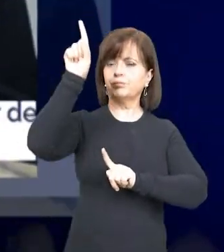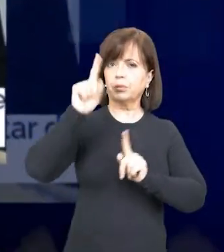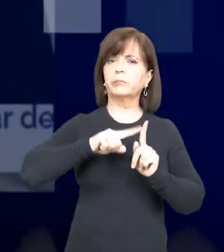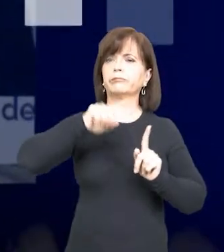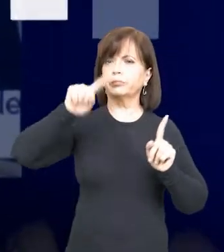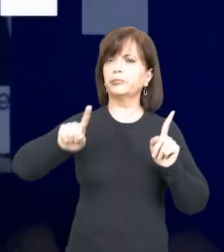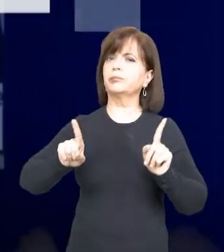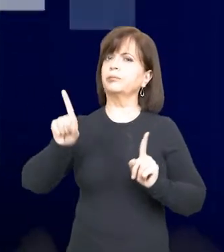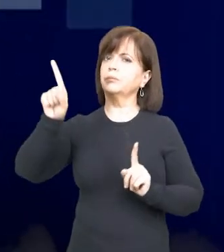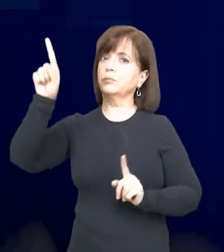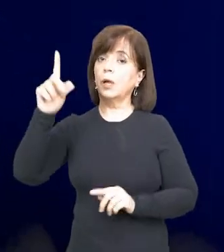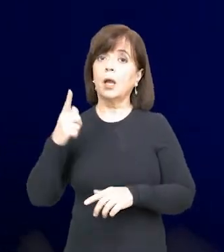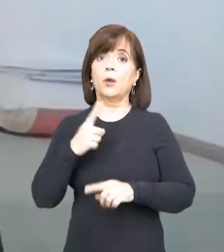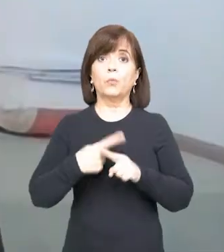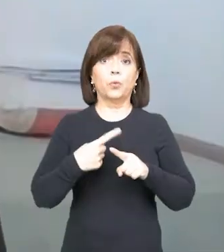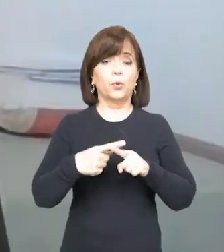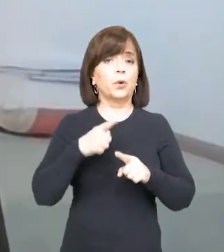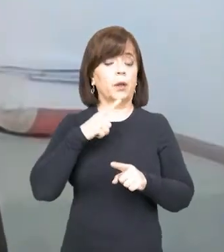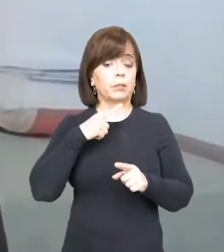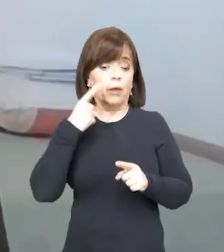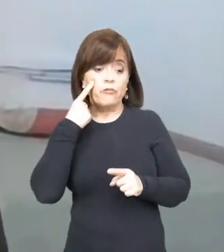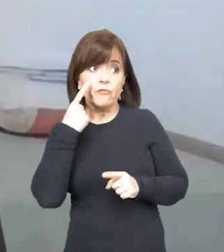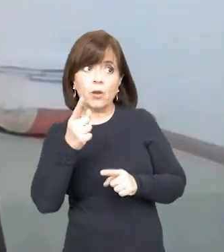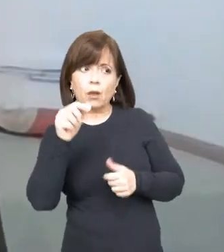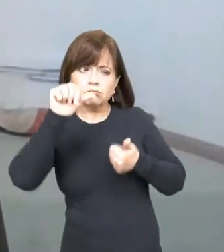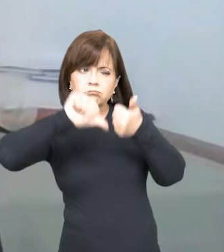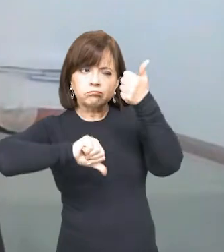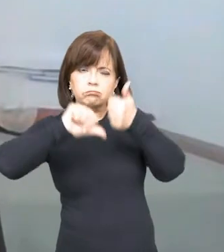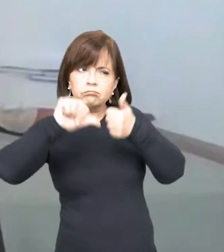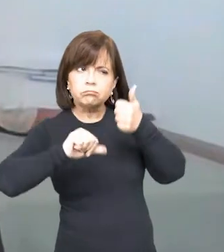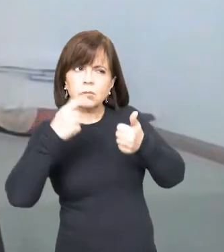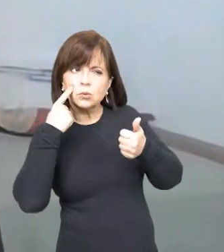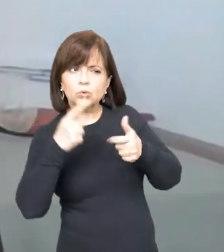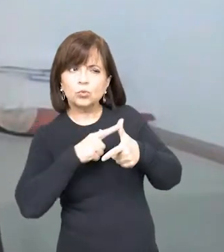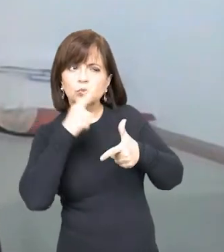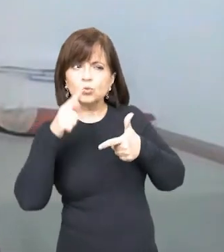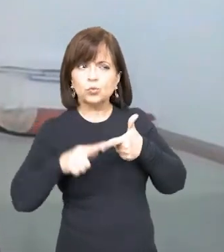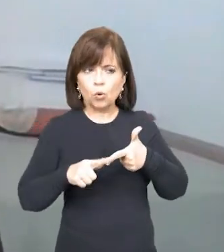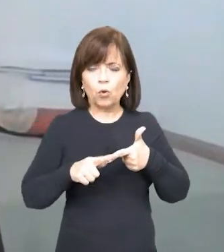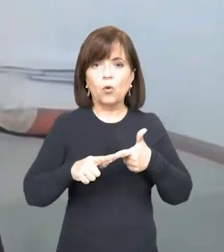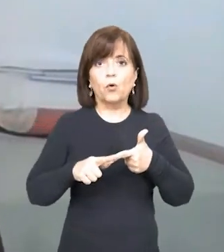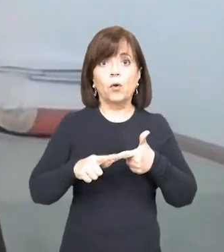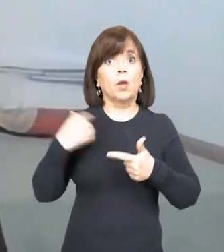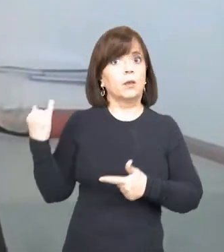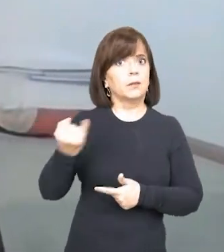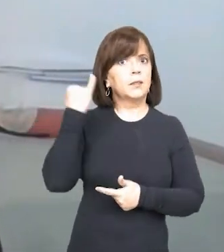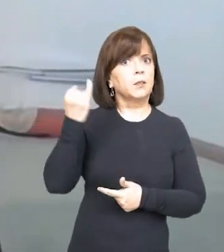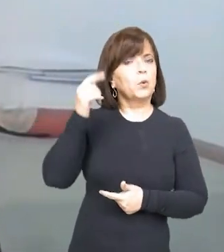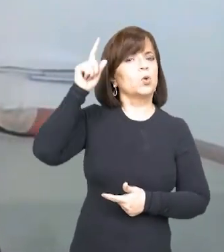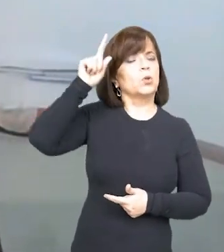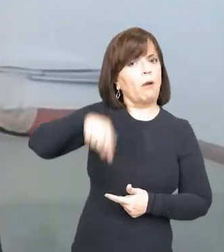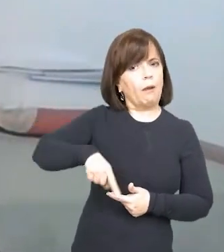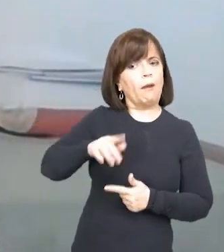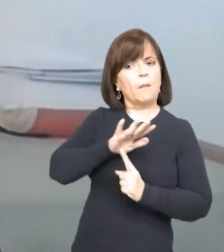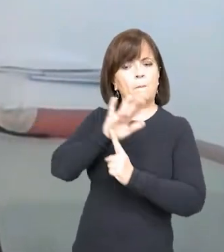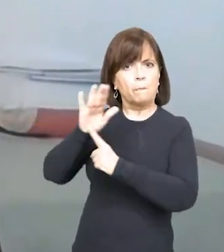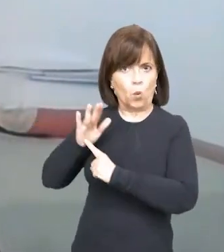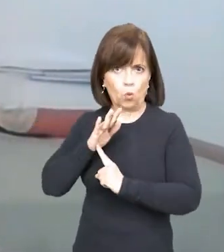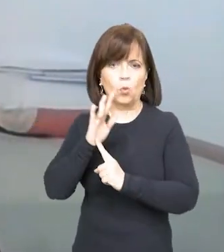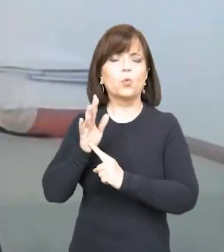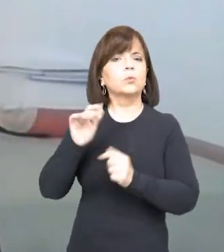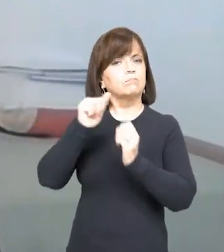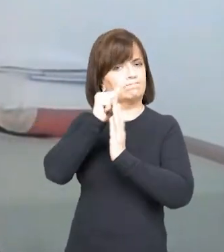esse posicionamento do decreto, esposado no decreto estadual. O mais relevante é afirmar a essencialidade da educação, porque